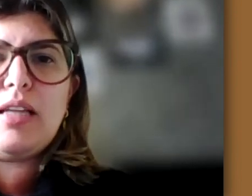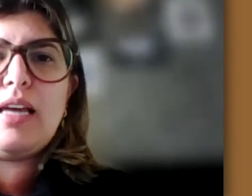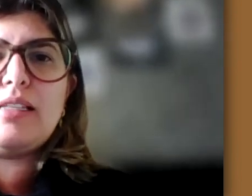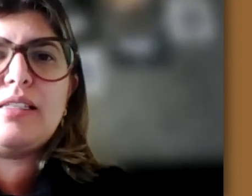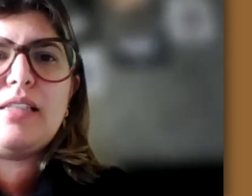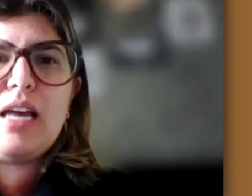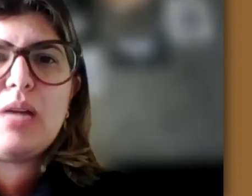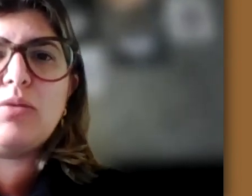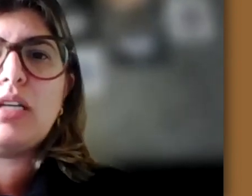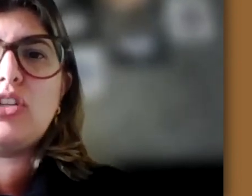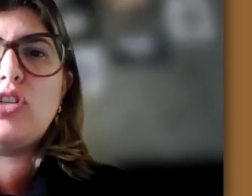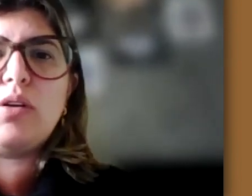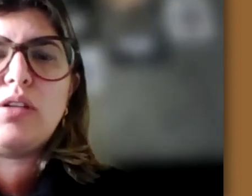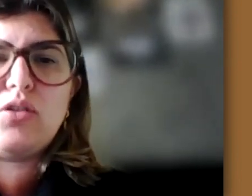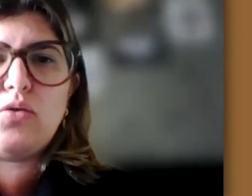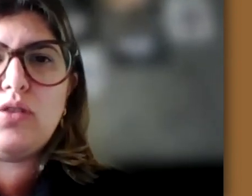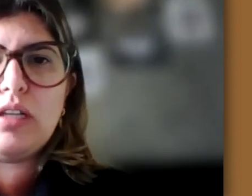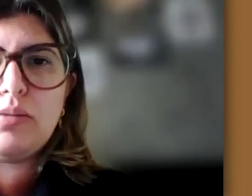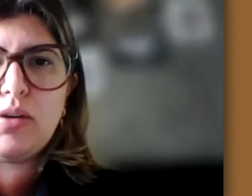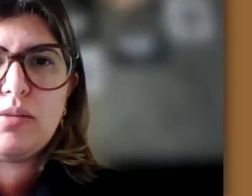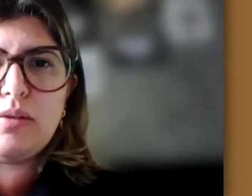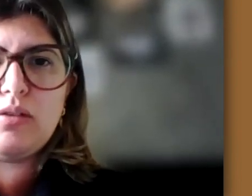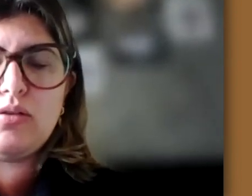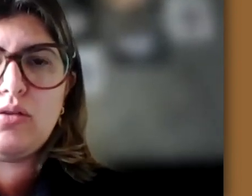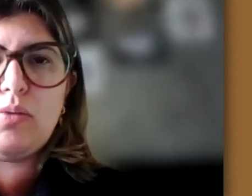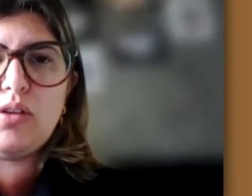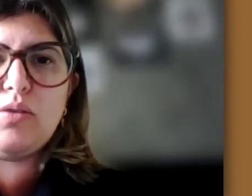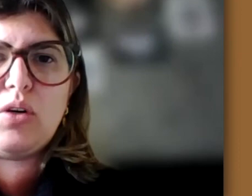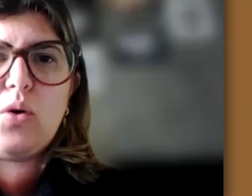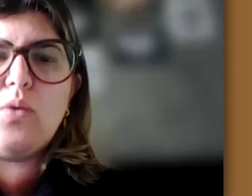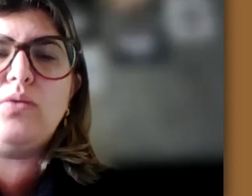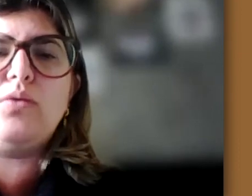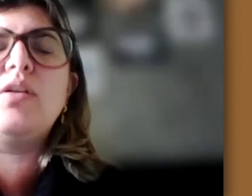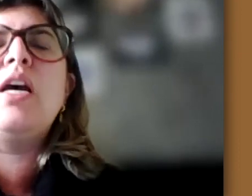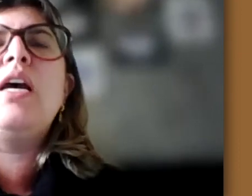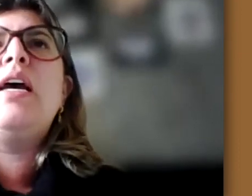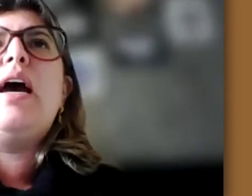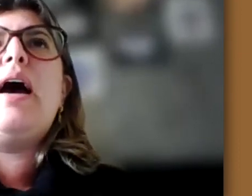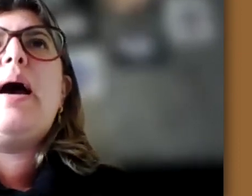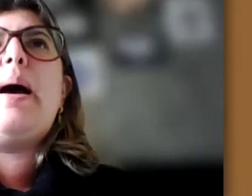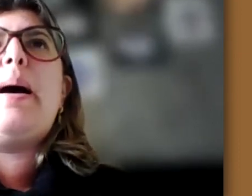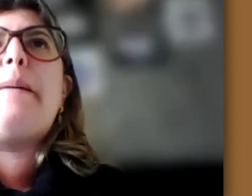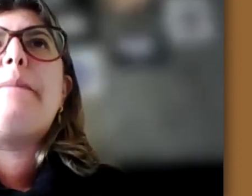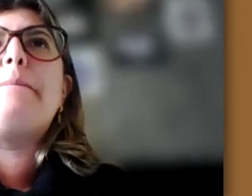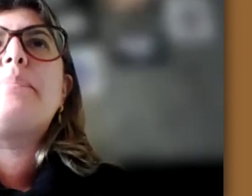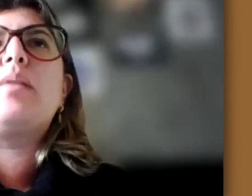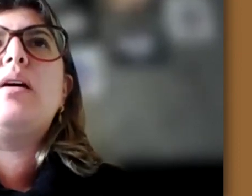anotem, né, esses termos e que a gente possa discutir nos próximos encontros.